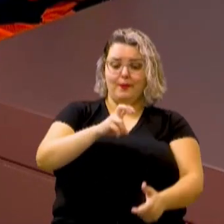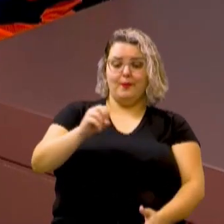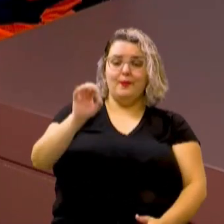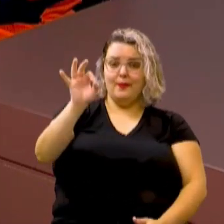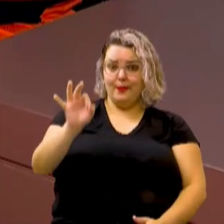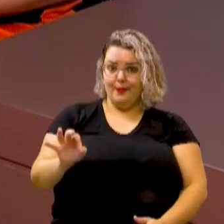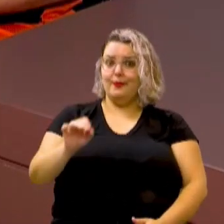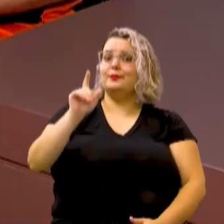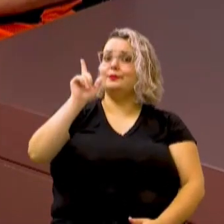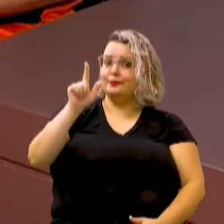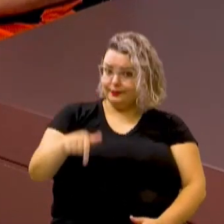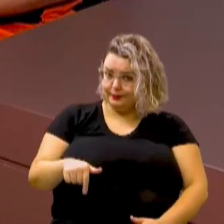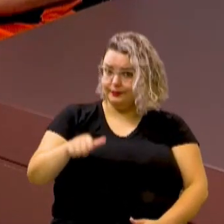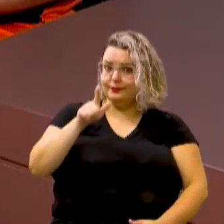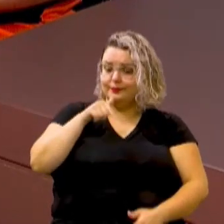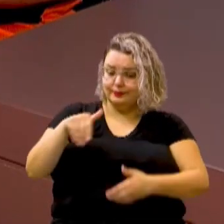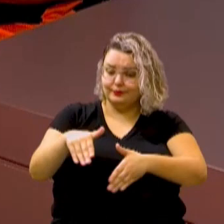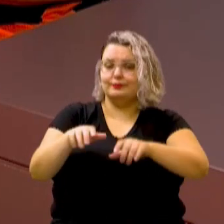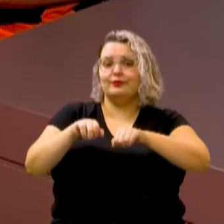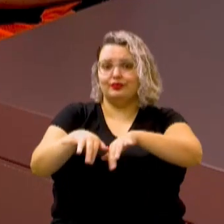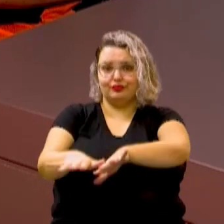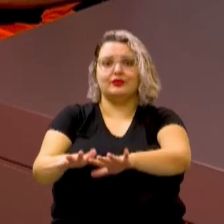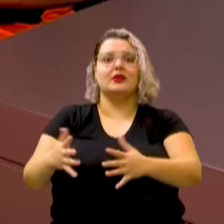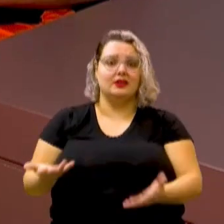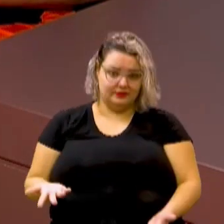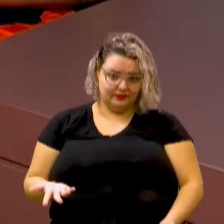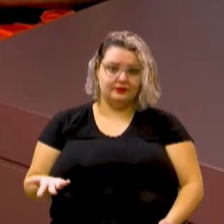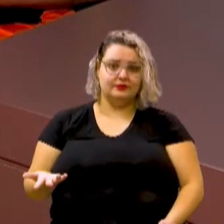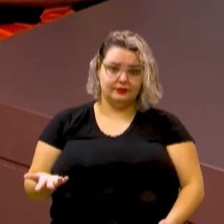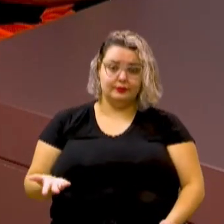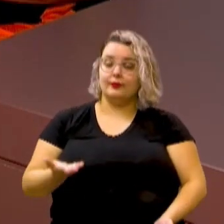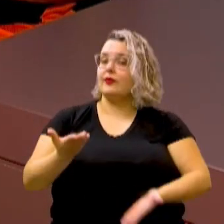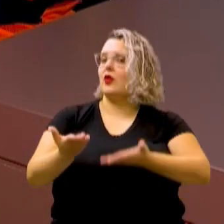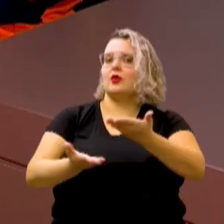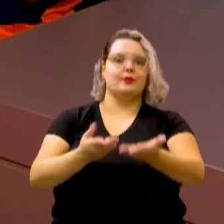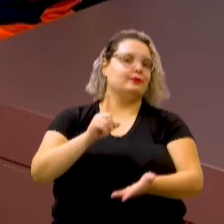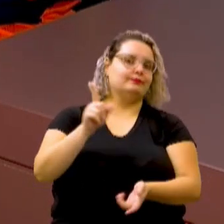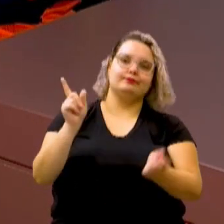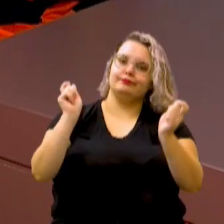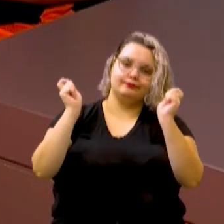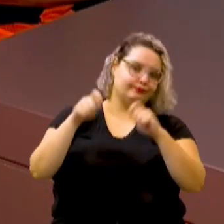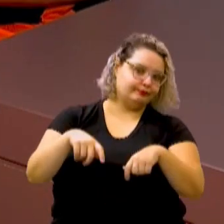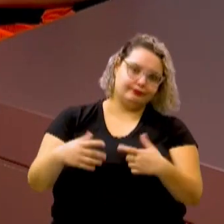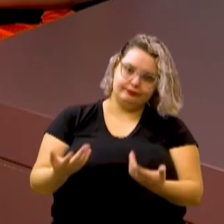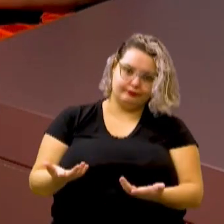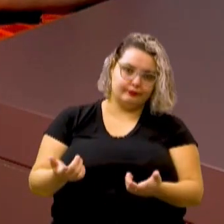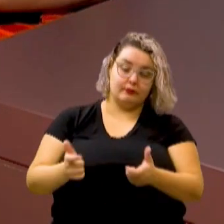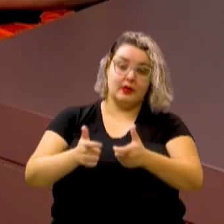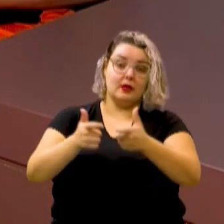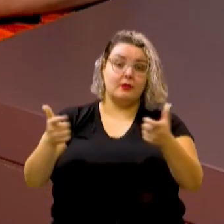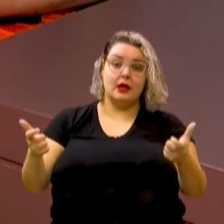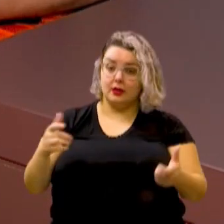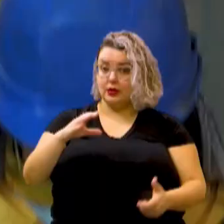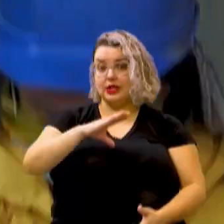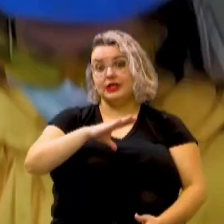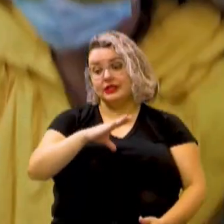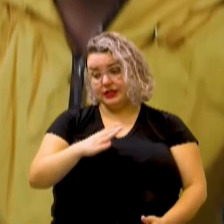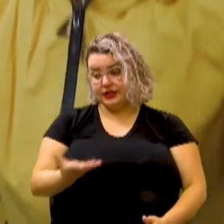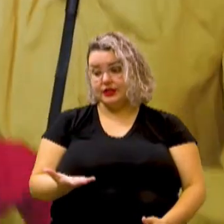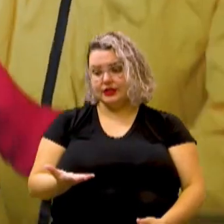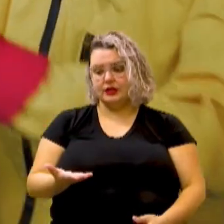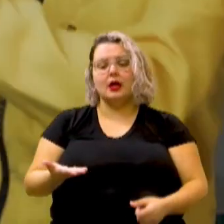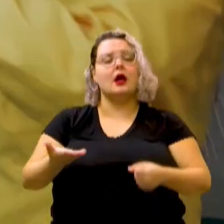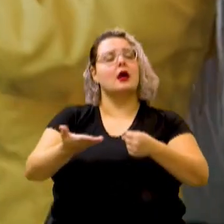esgoto bruto ainda é lançado in natura, o tratamento ainda não é o suficiente para a maioria dos